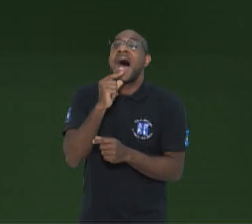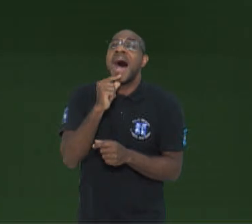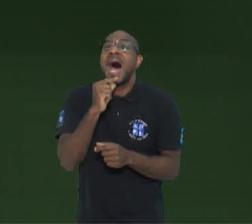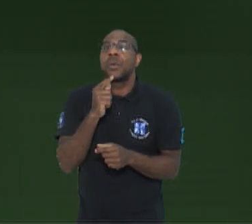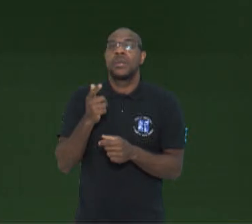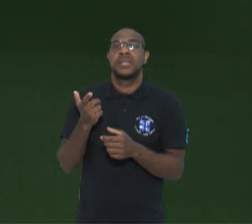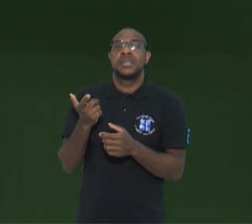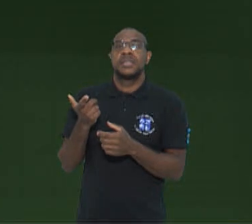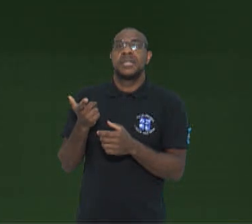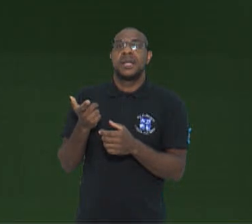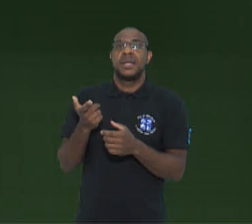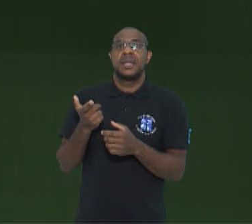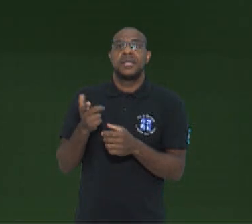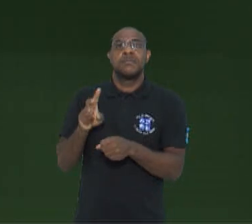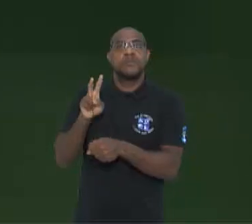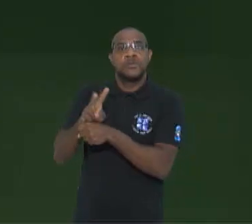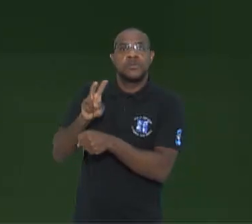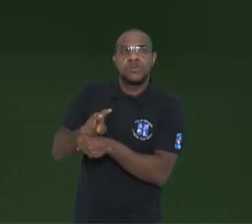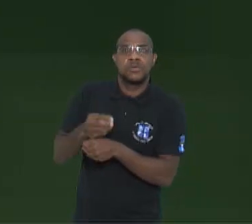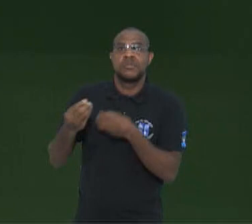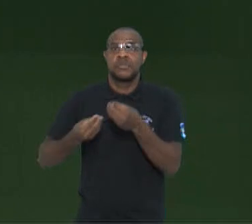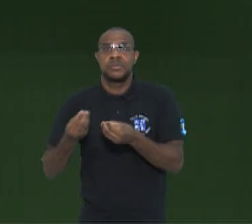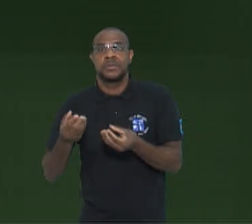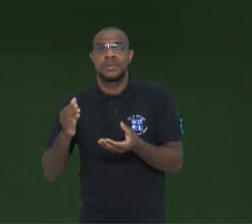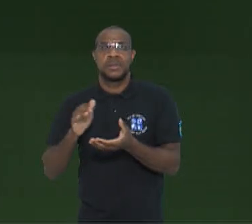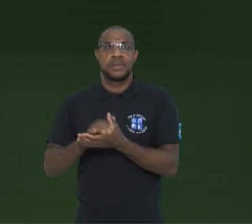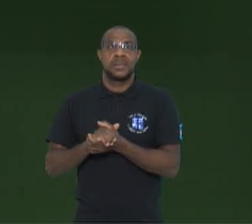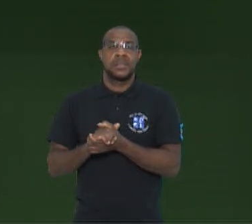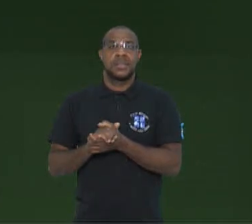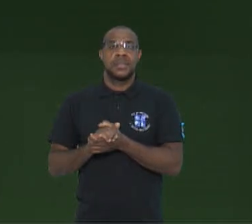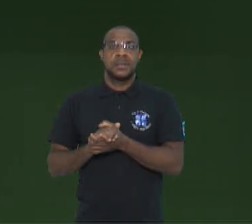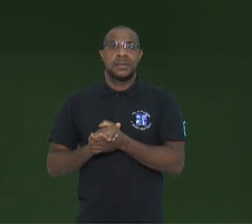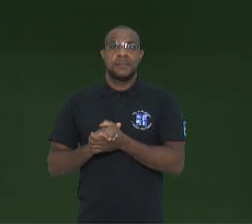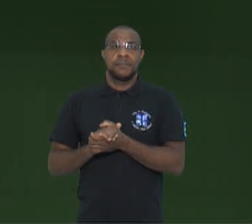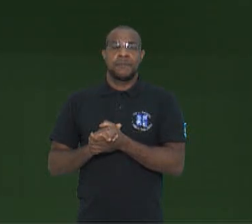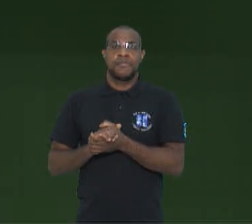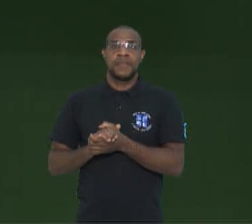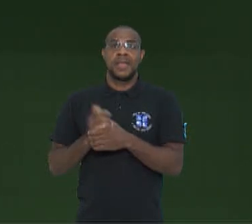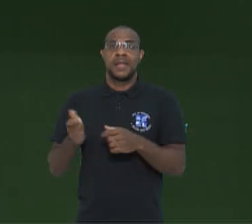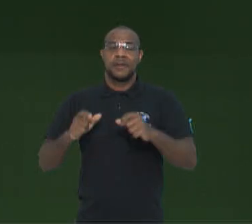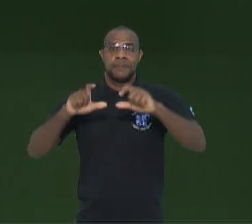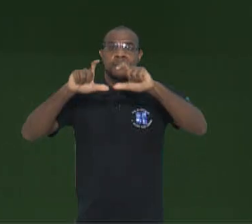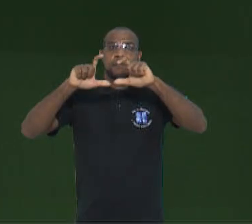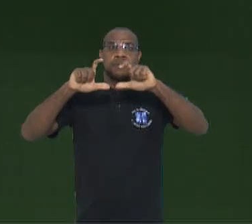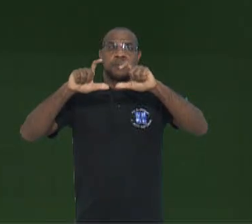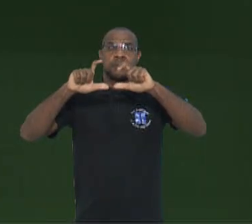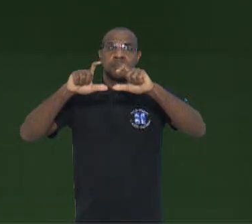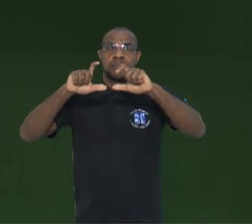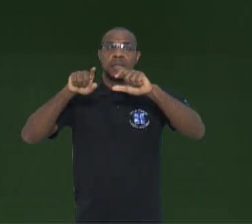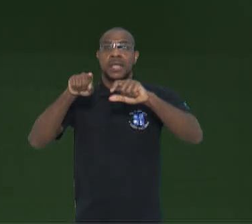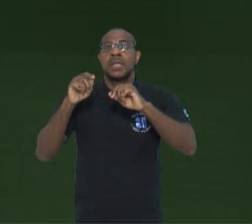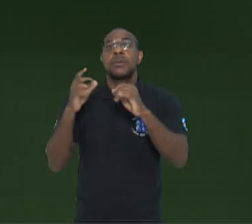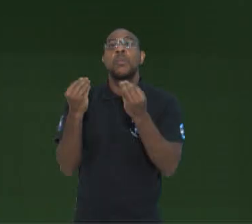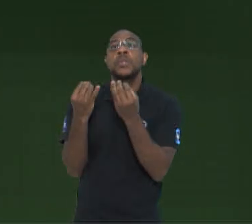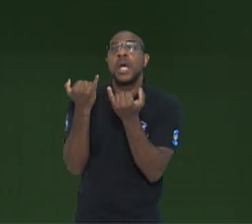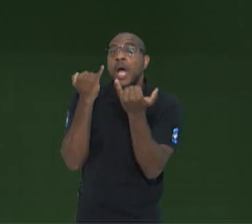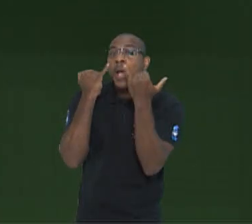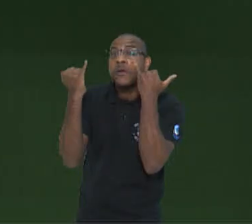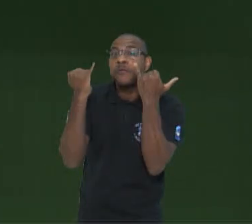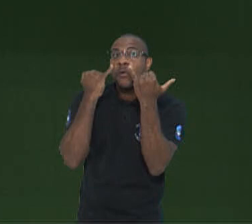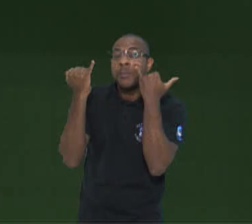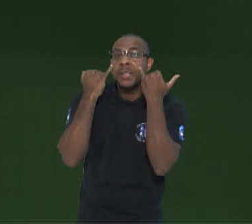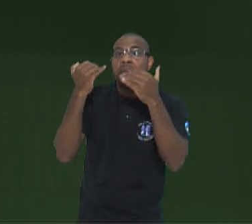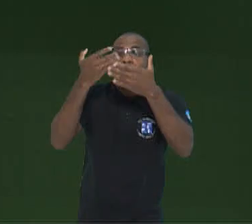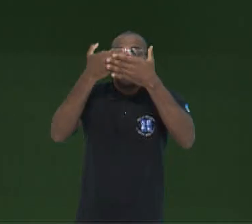de universalização do serviço no Brasil. Então, é um trecho longo, com várias informações, e nós